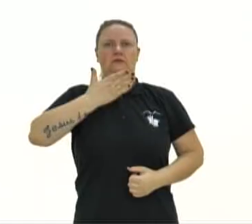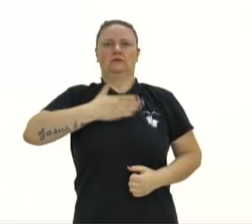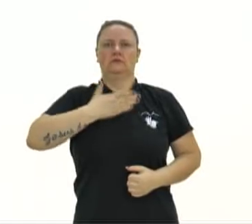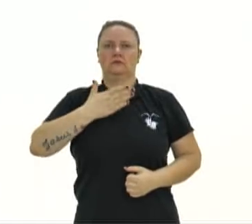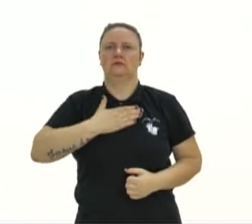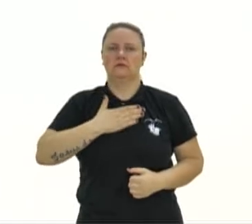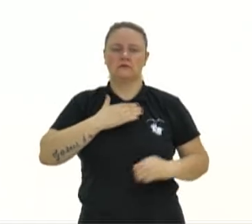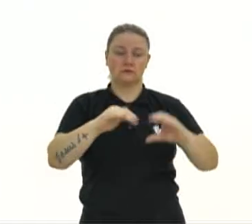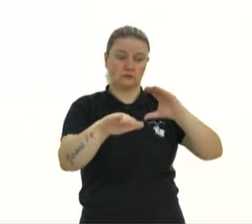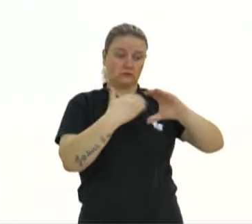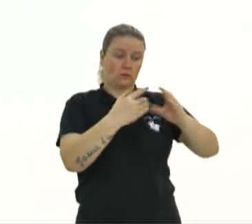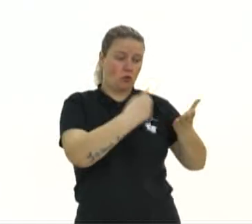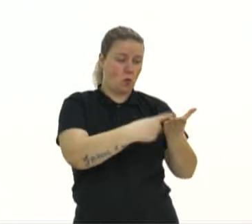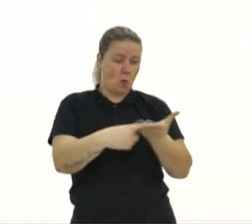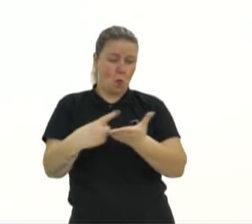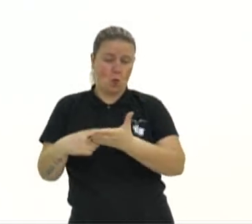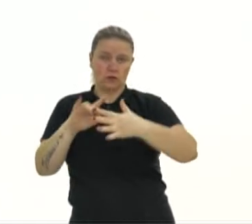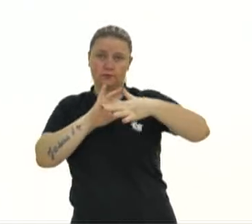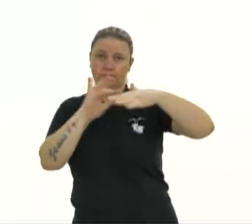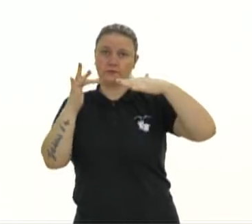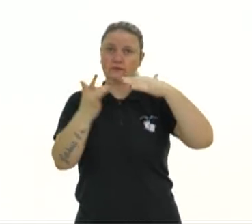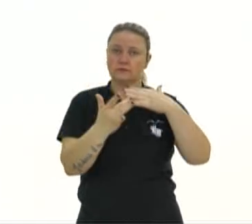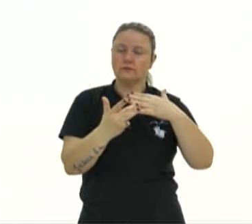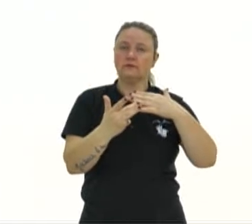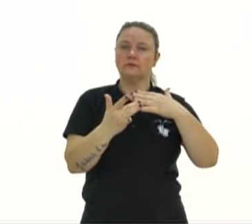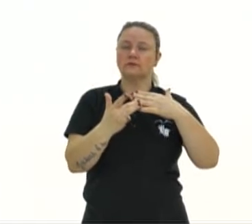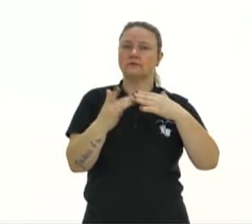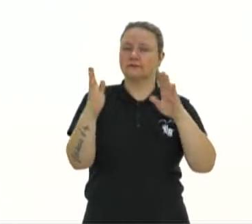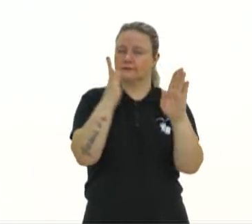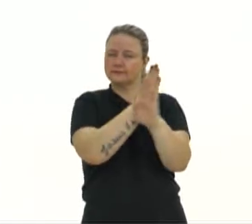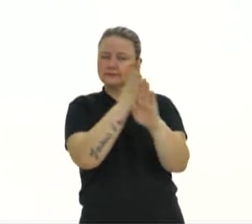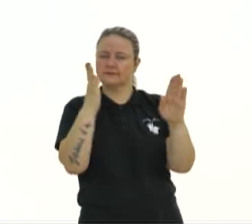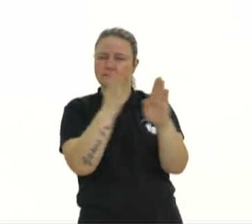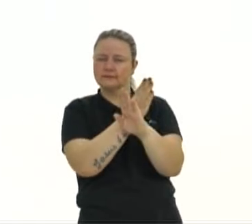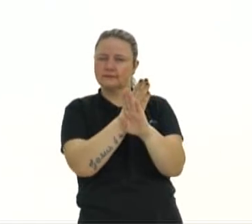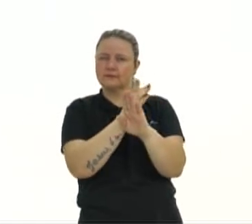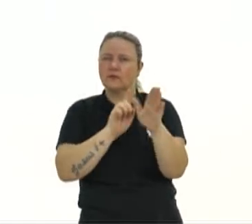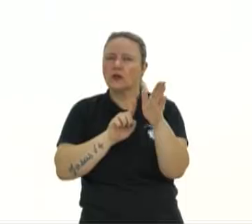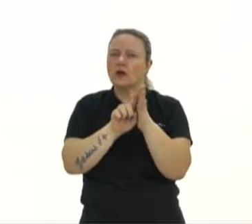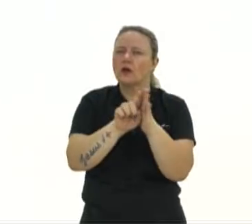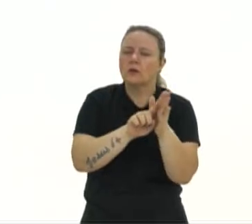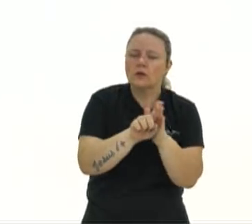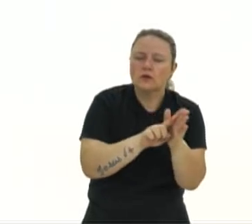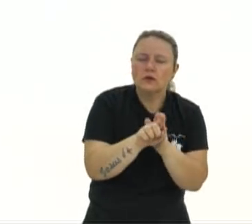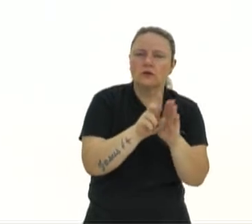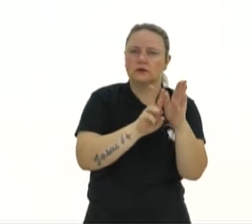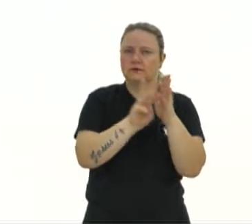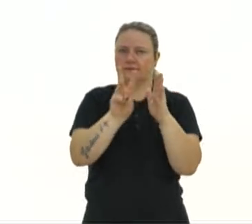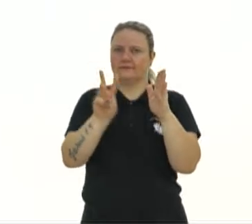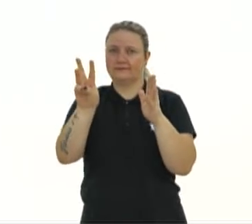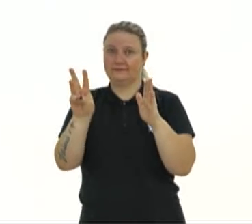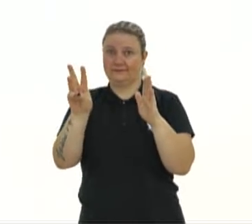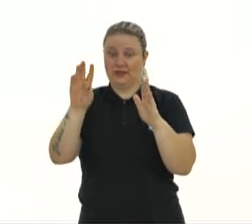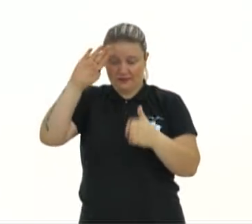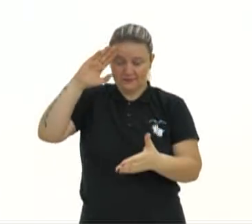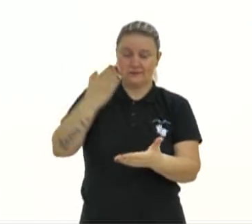por meio de corrente pelas redes sociais, desconfie e cheque em algum site de confiança. Qual a